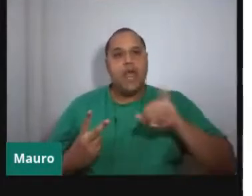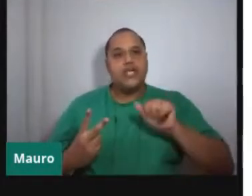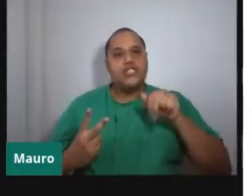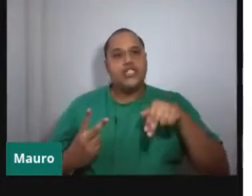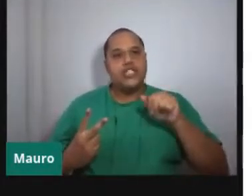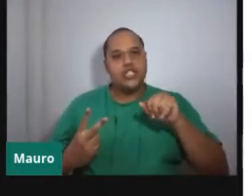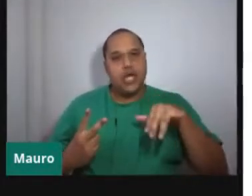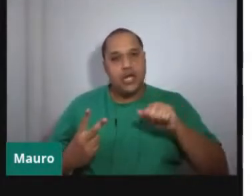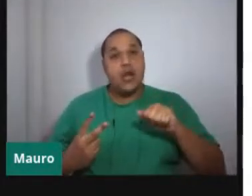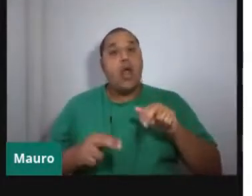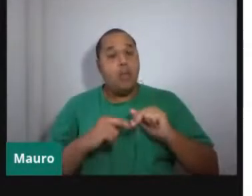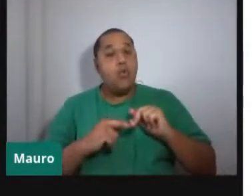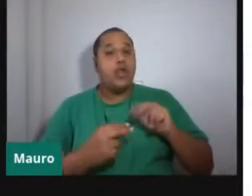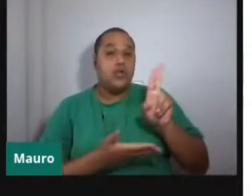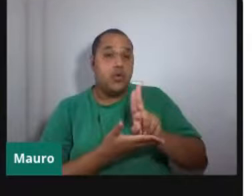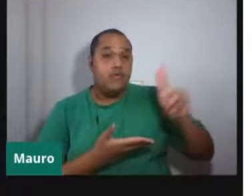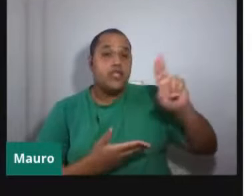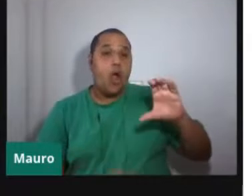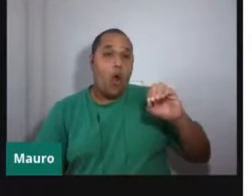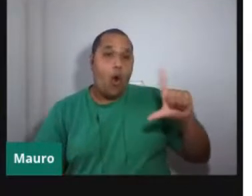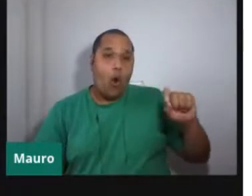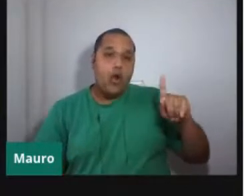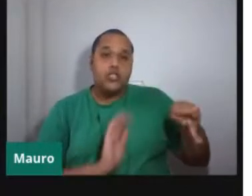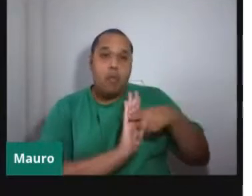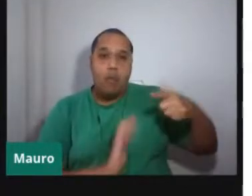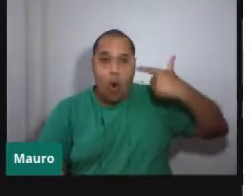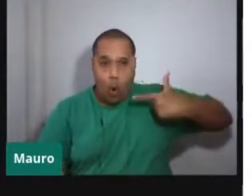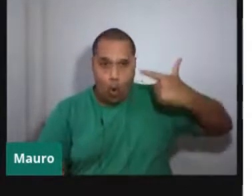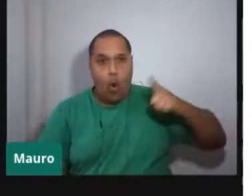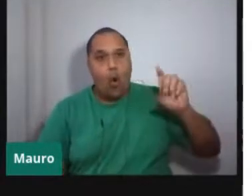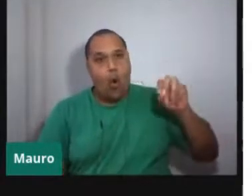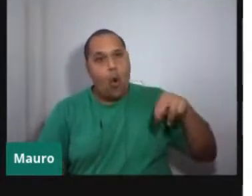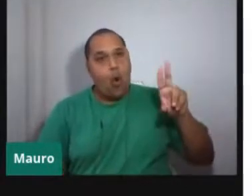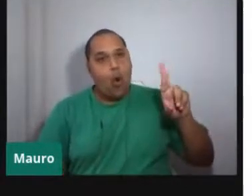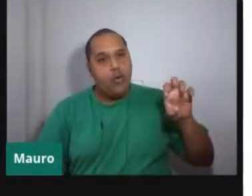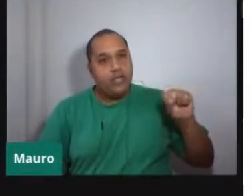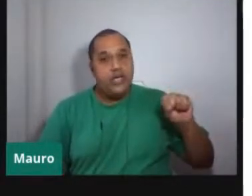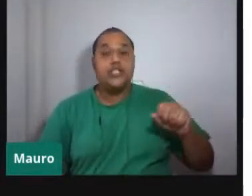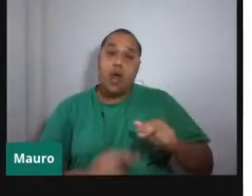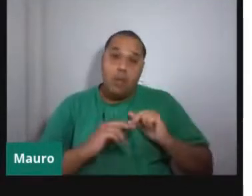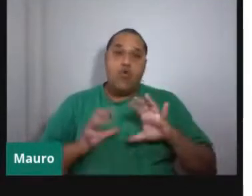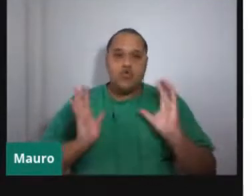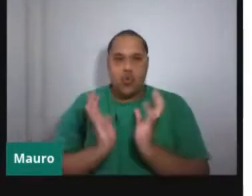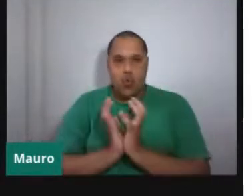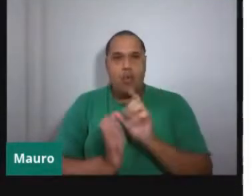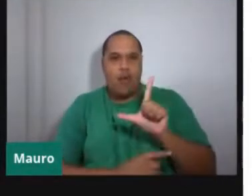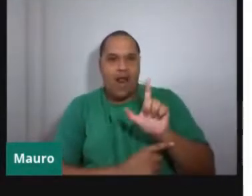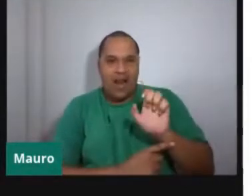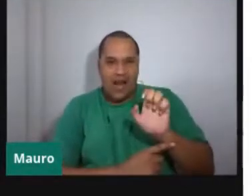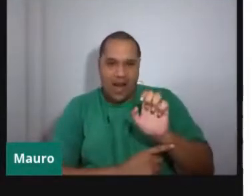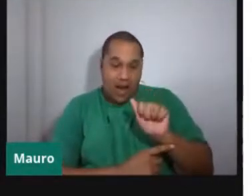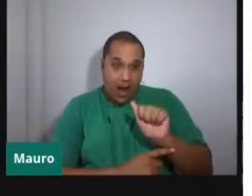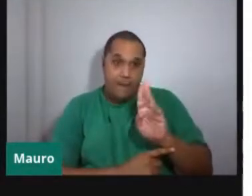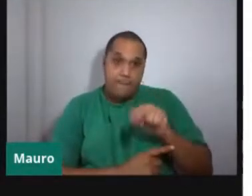Science, da University College London, e aqui nós do LabNEC, então eu estou aqui, a Mirtes, a Isabel,